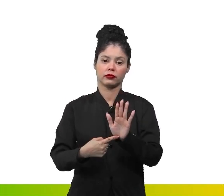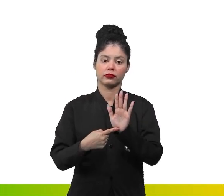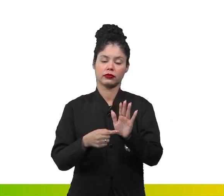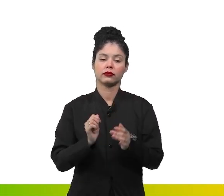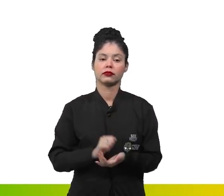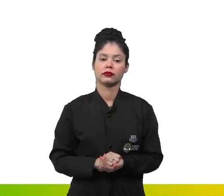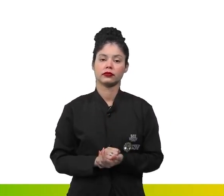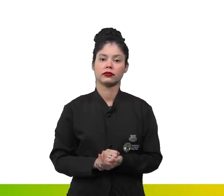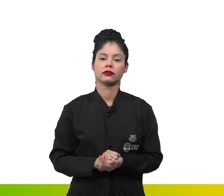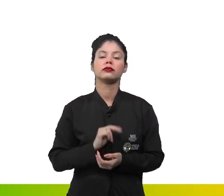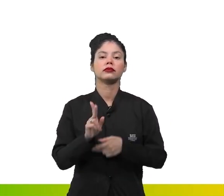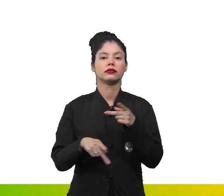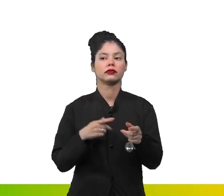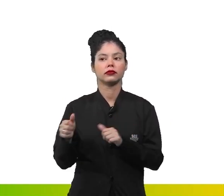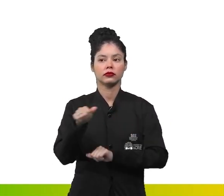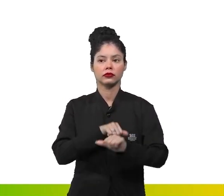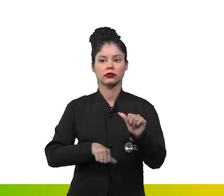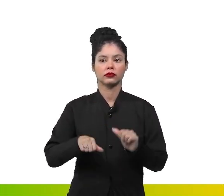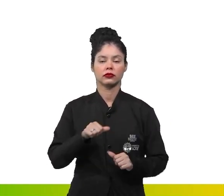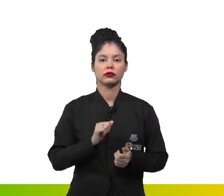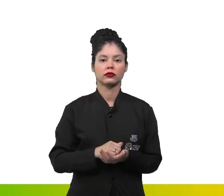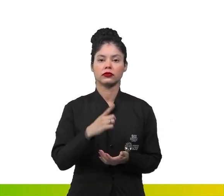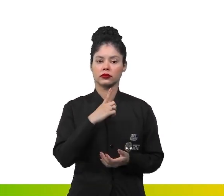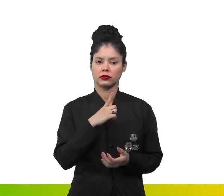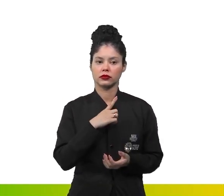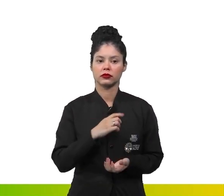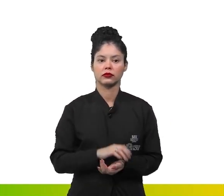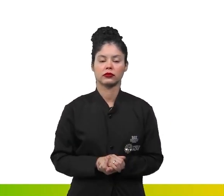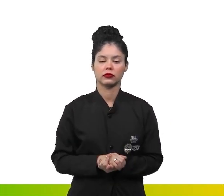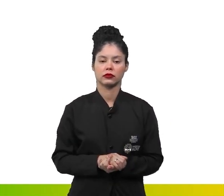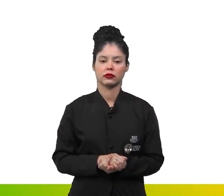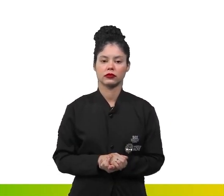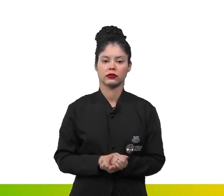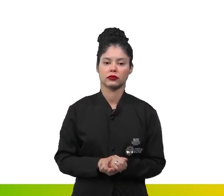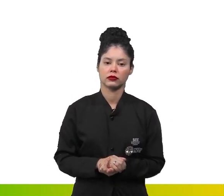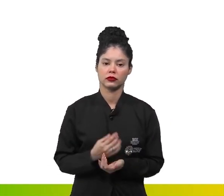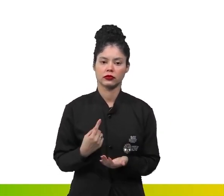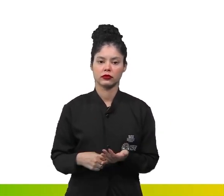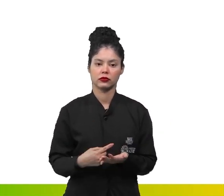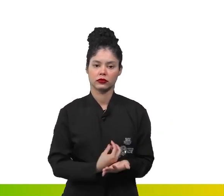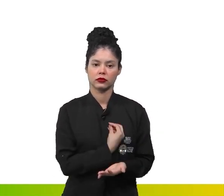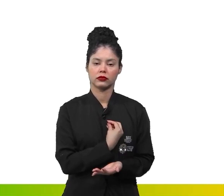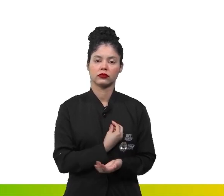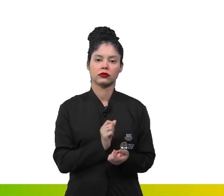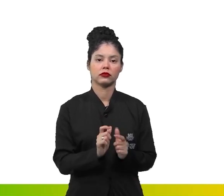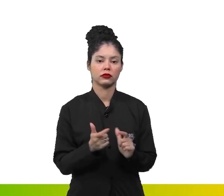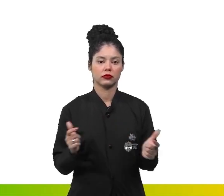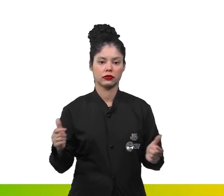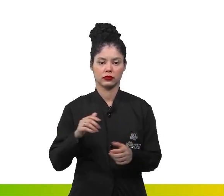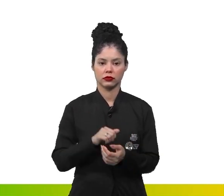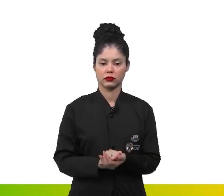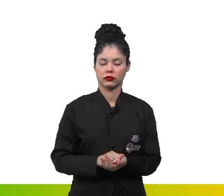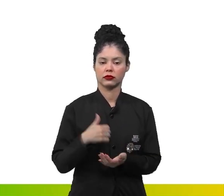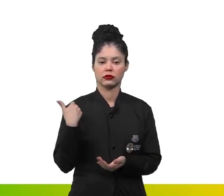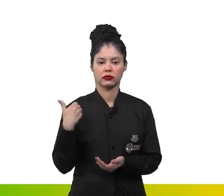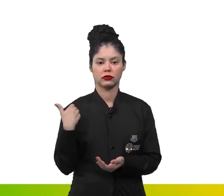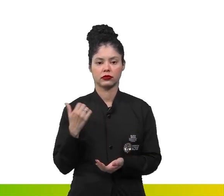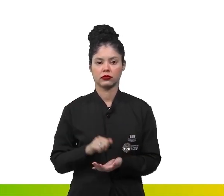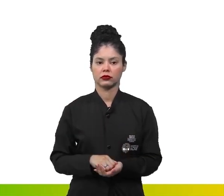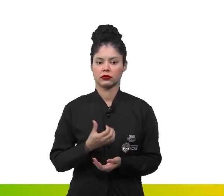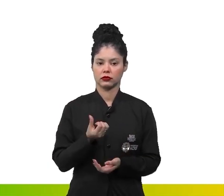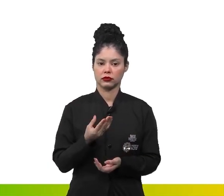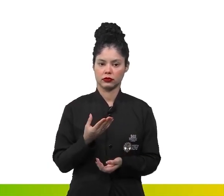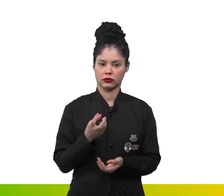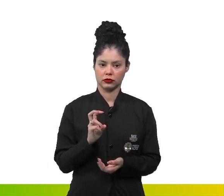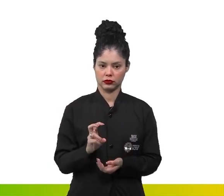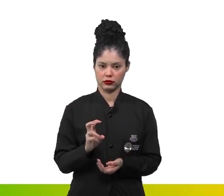a população, muito pelo contrário, ela tem tido boas condições de vida. Por quê? Porque estão chegando na idade aí acima de